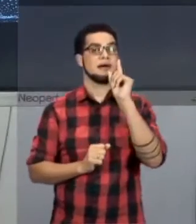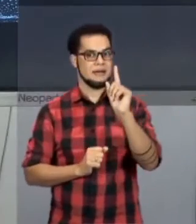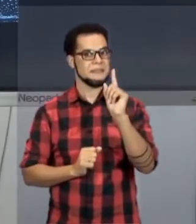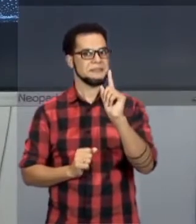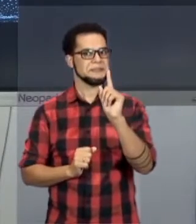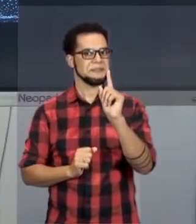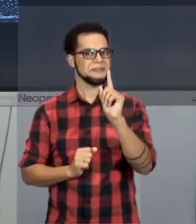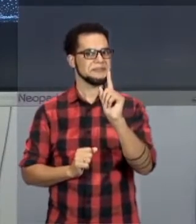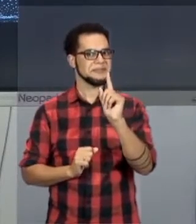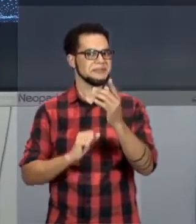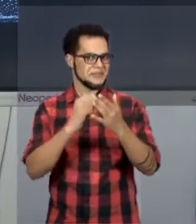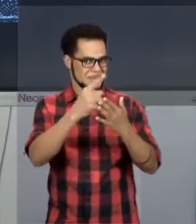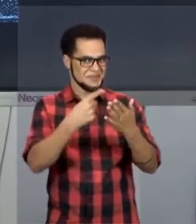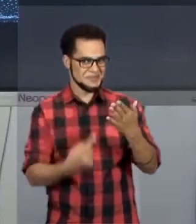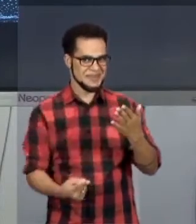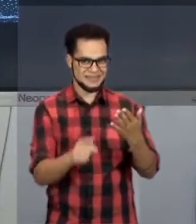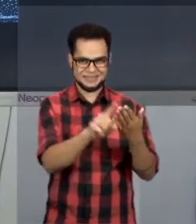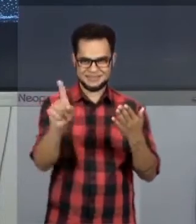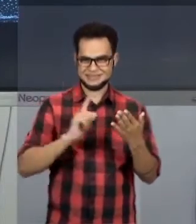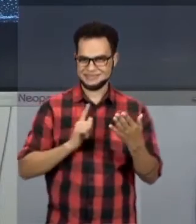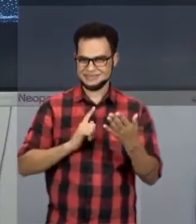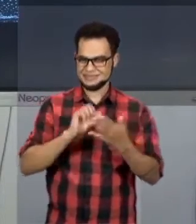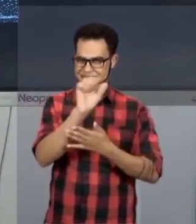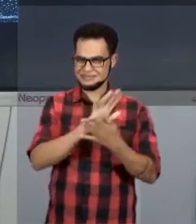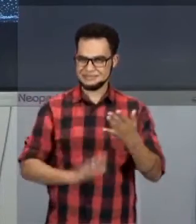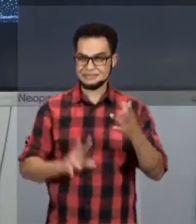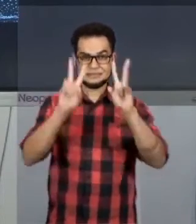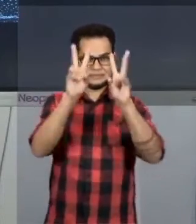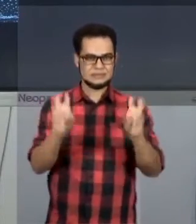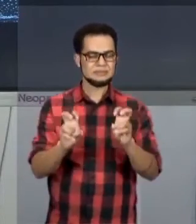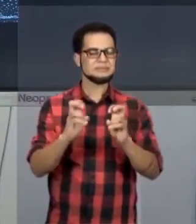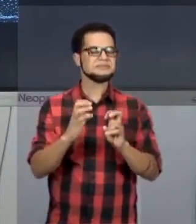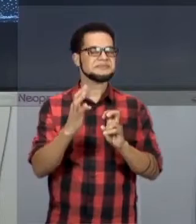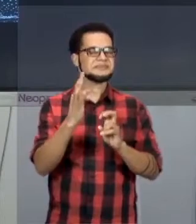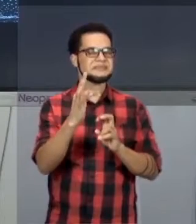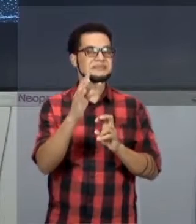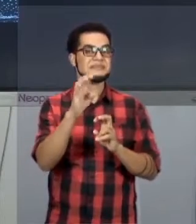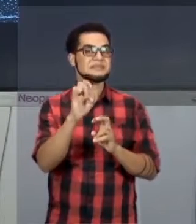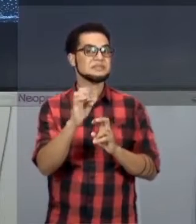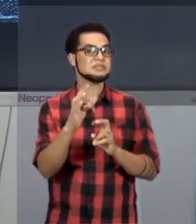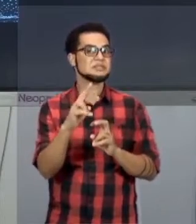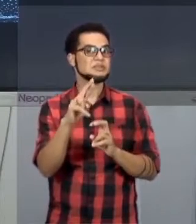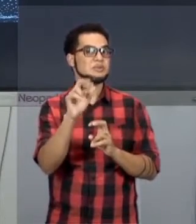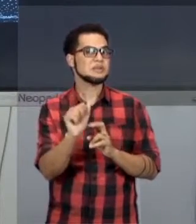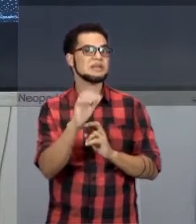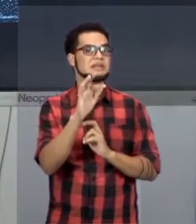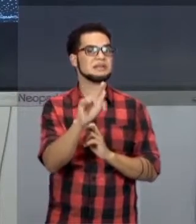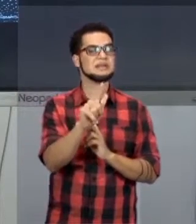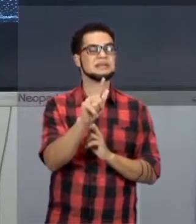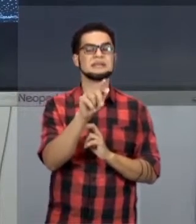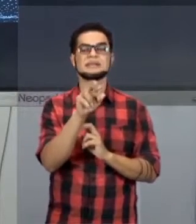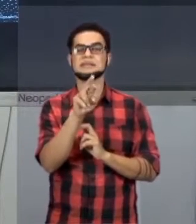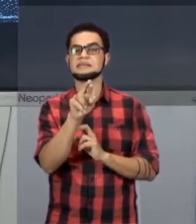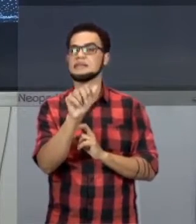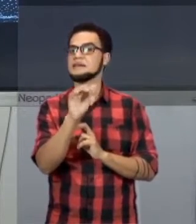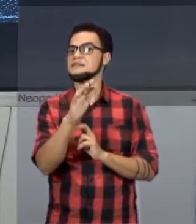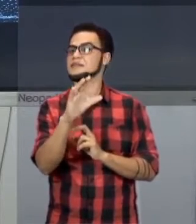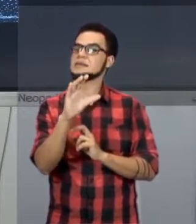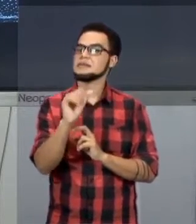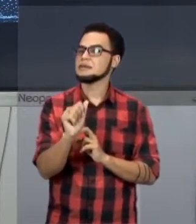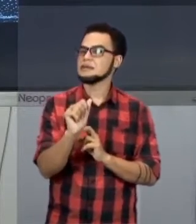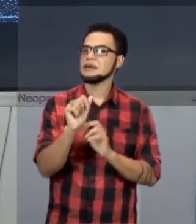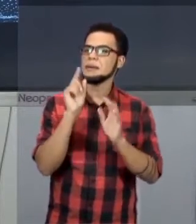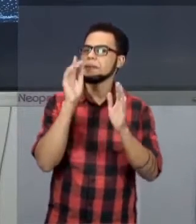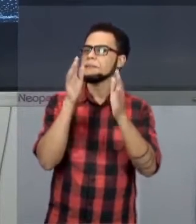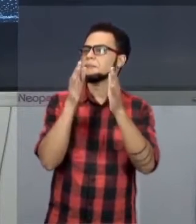lá. Tem uma atividade sobre textura gráfica. Porém, pede que vocês façam